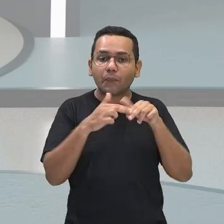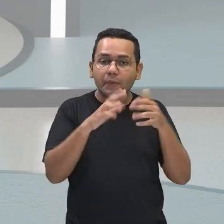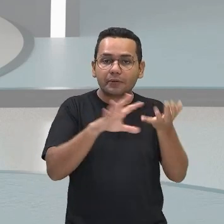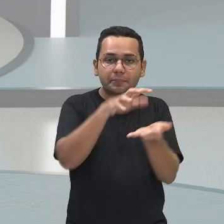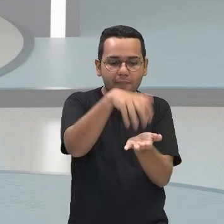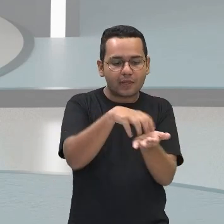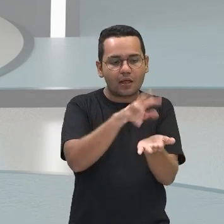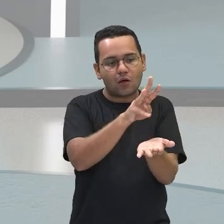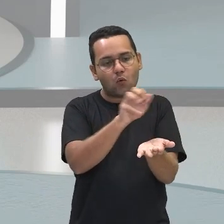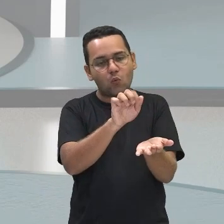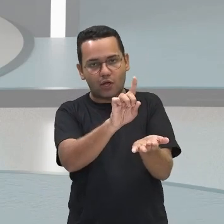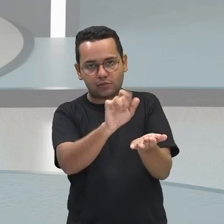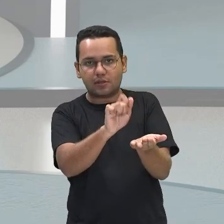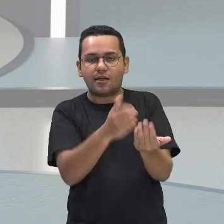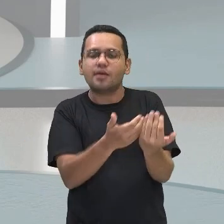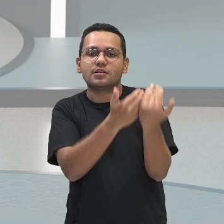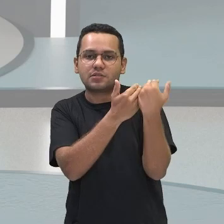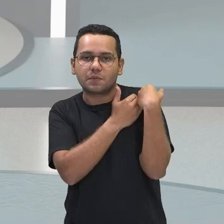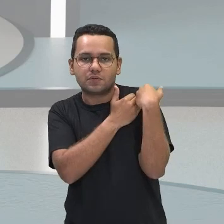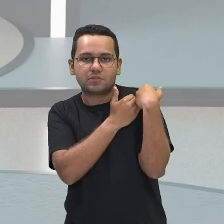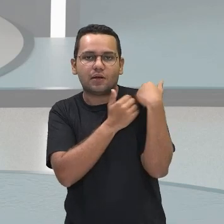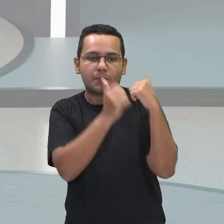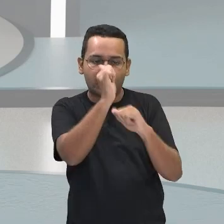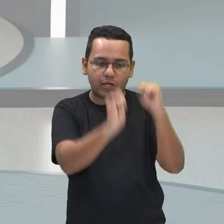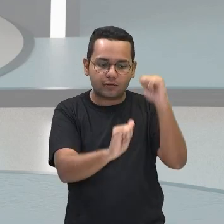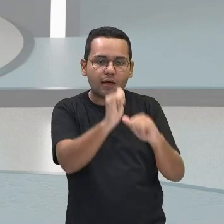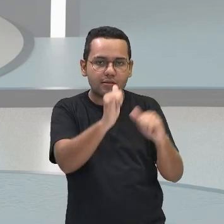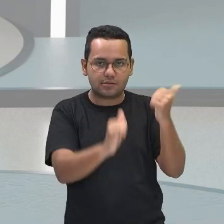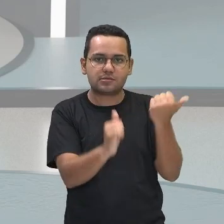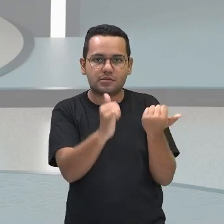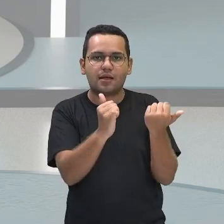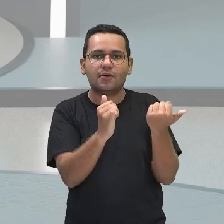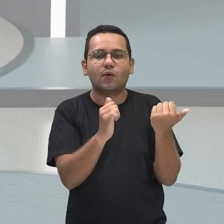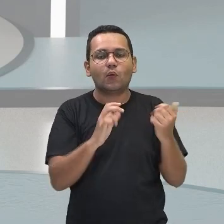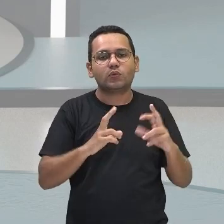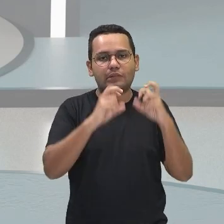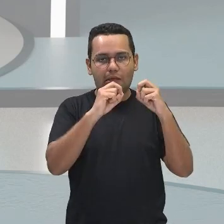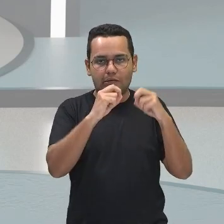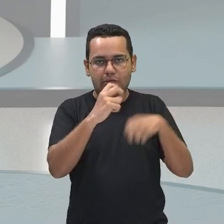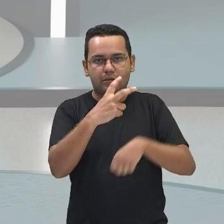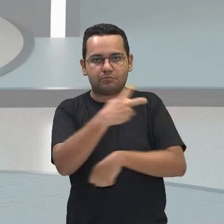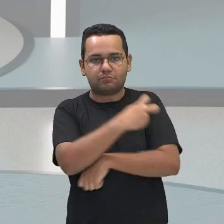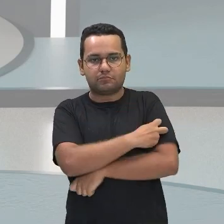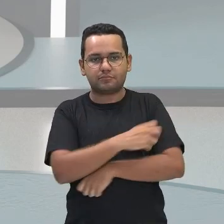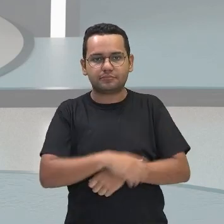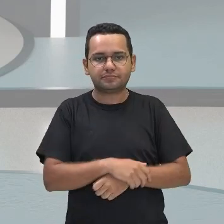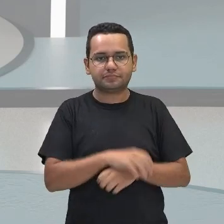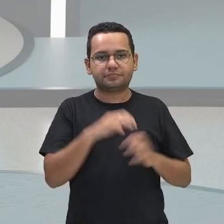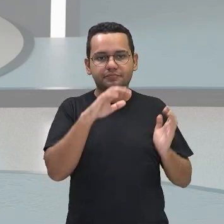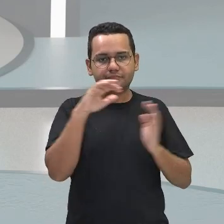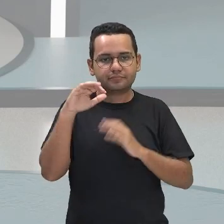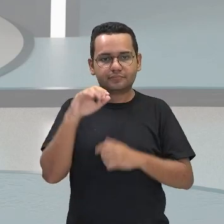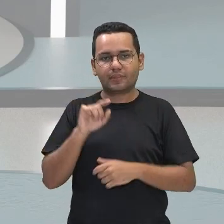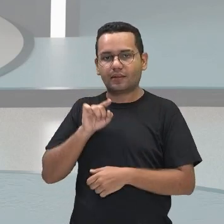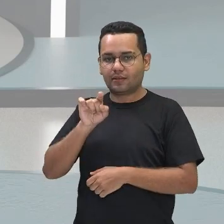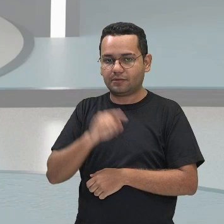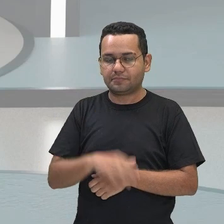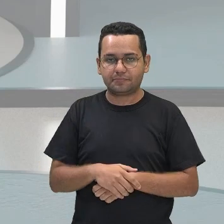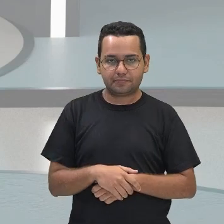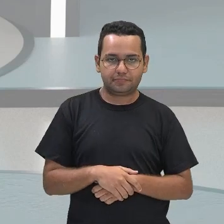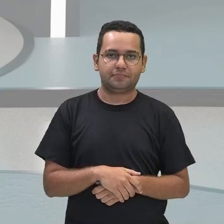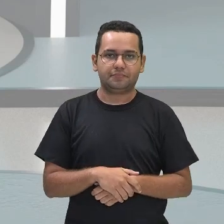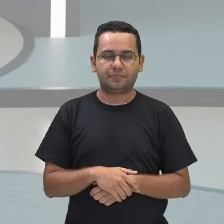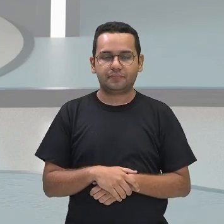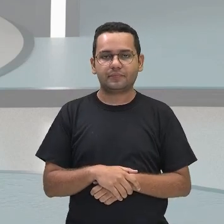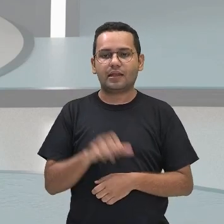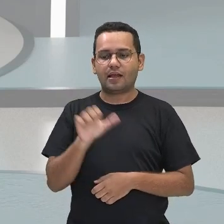bom? Substâncias aí, ó, né? E práticas mais usadas, né? Então tá aí, ó, os